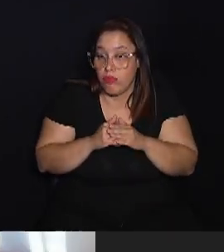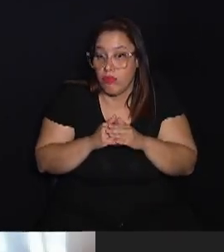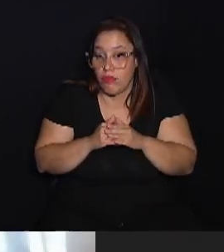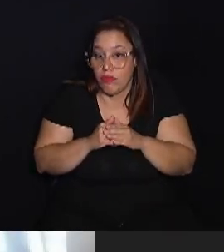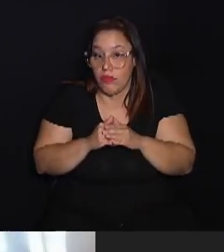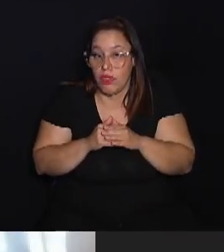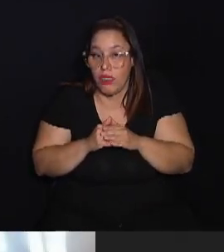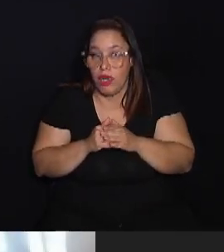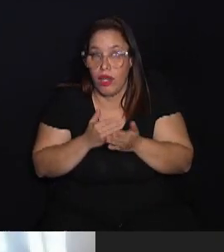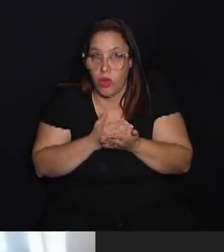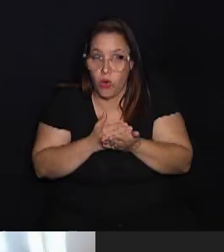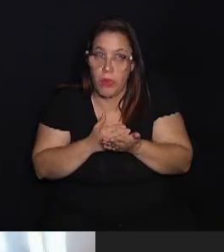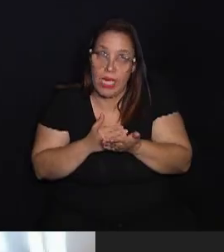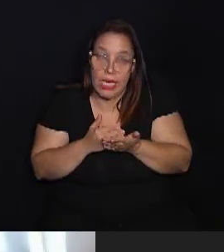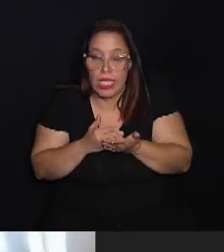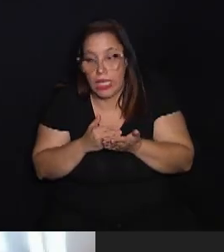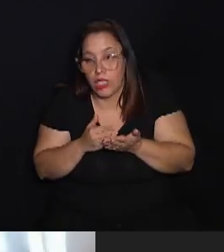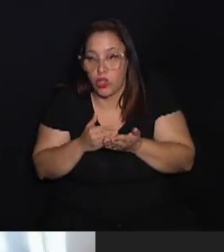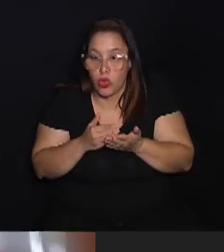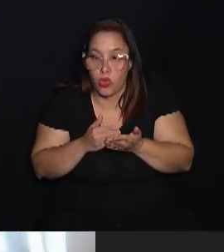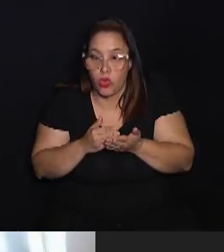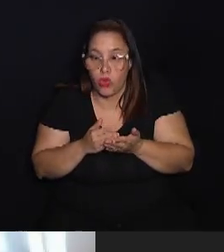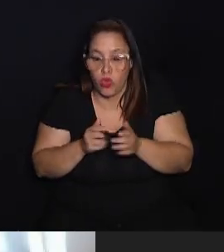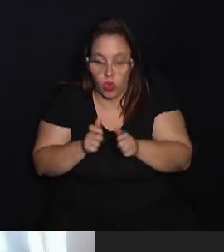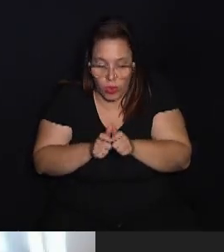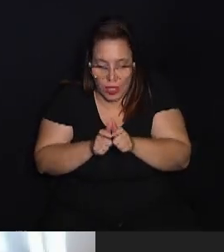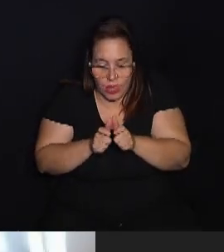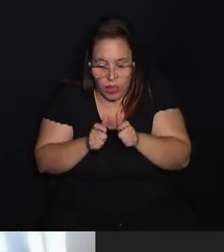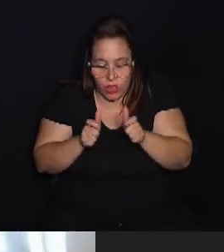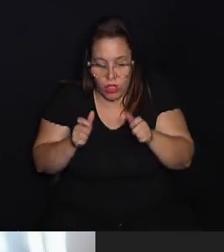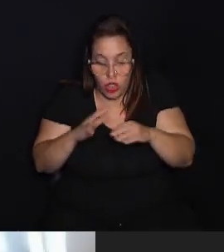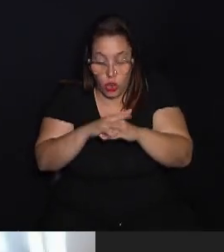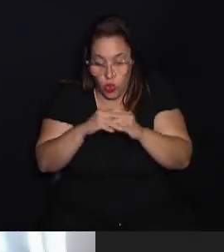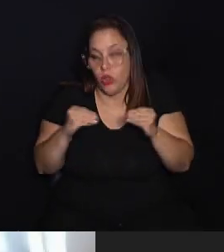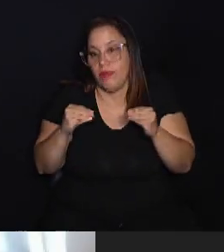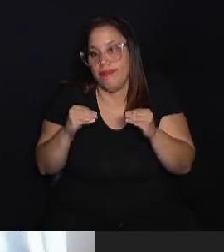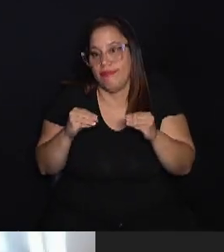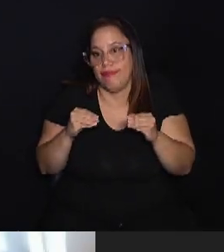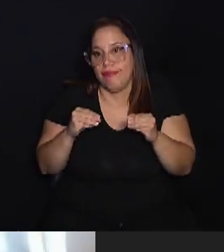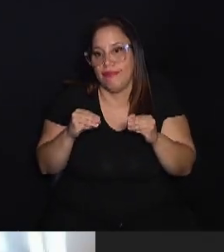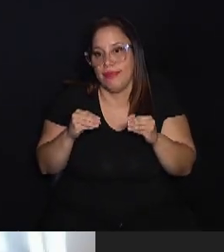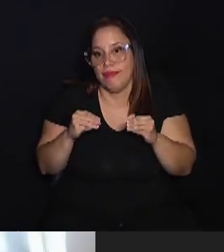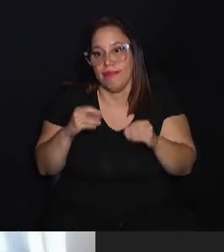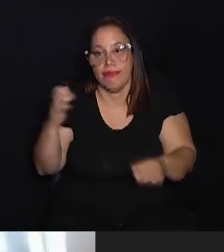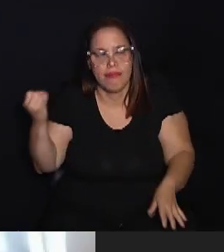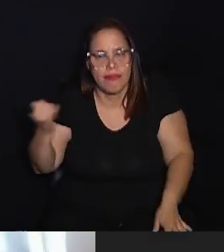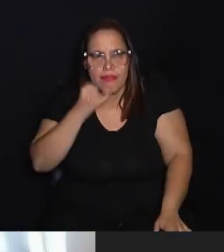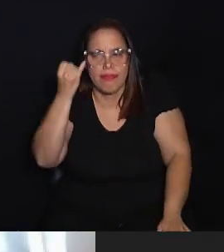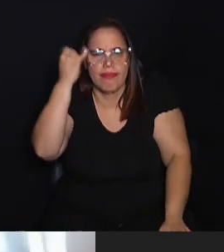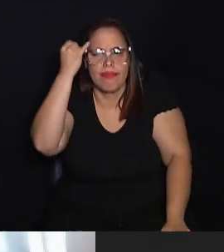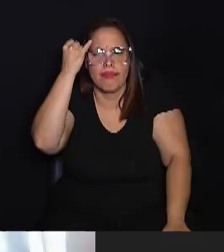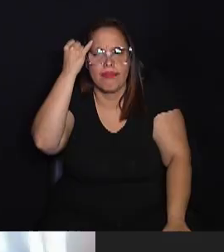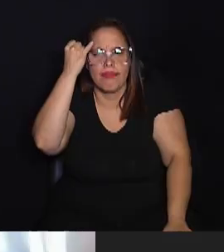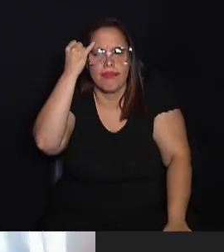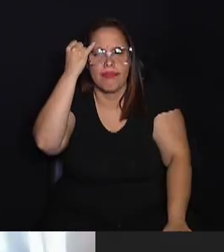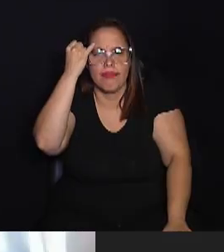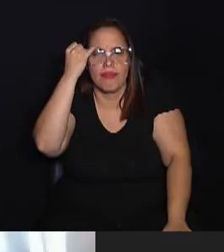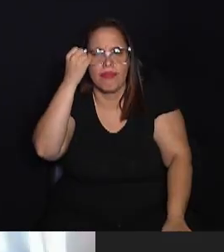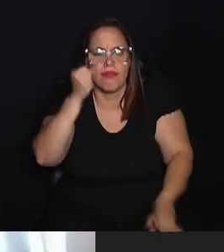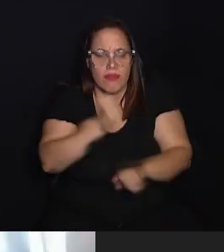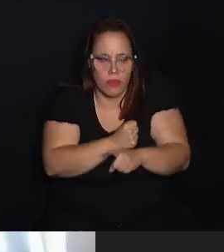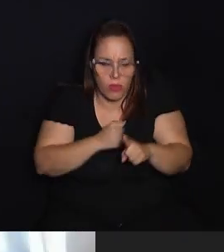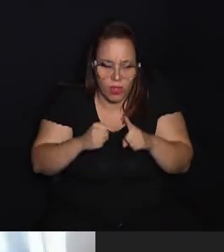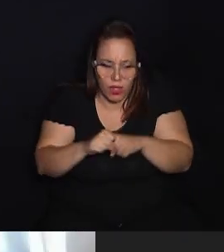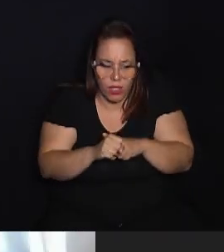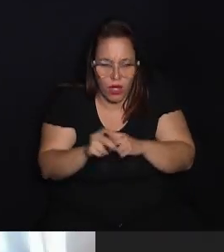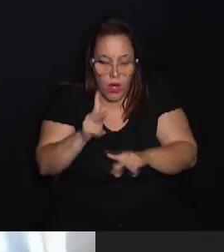nos estágios iniciais, tem altíssimas taxas de cura. Então, é muito importante que a sociedade,